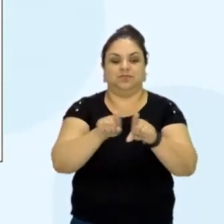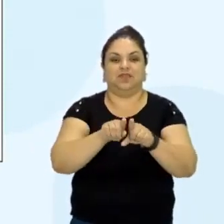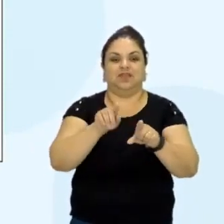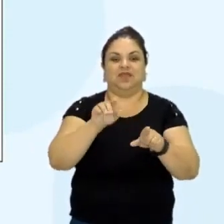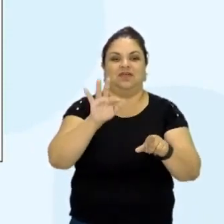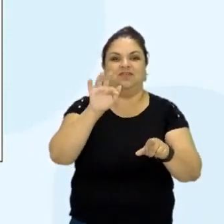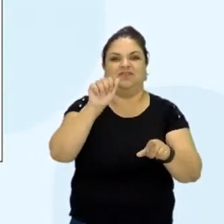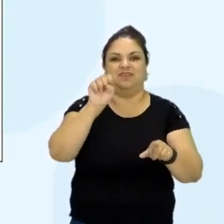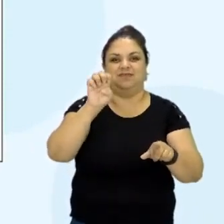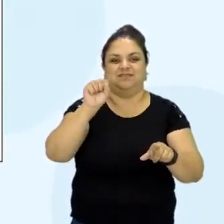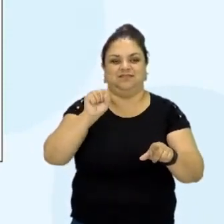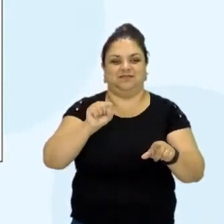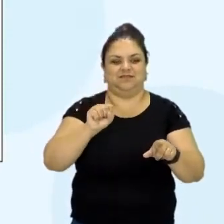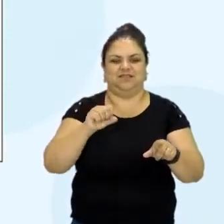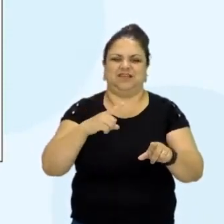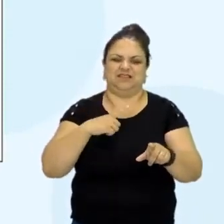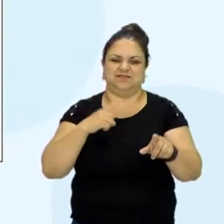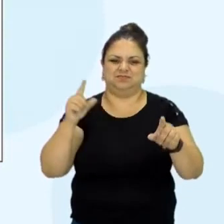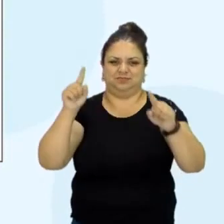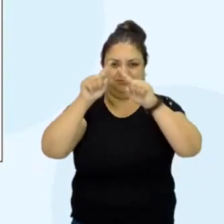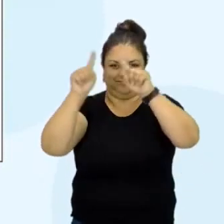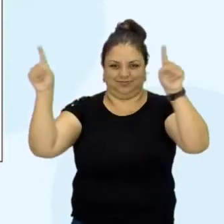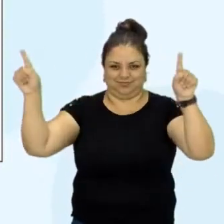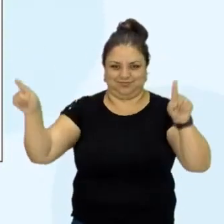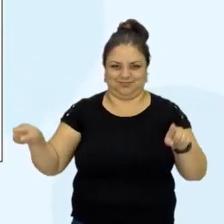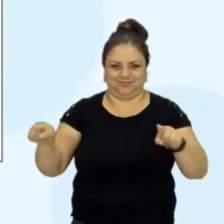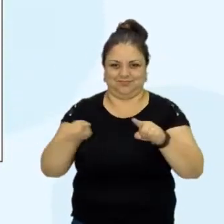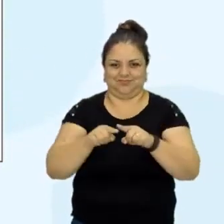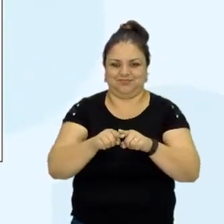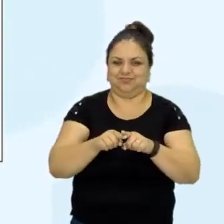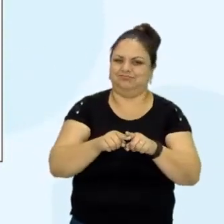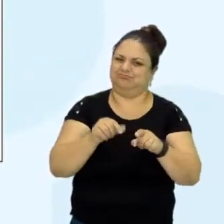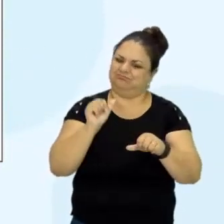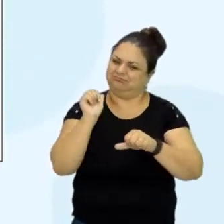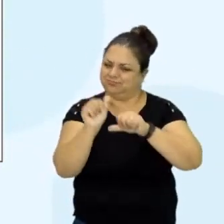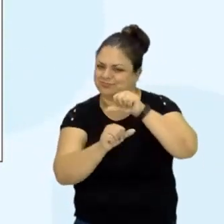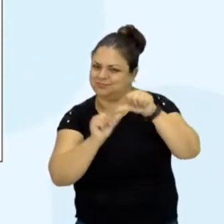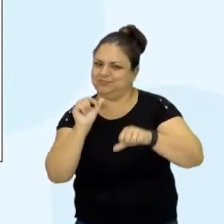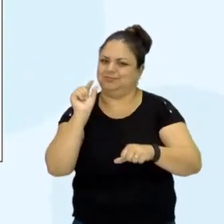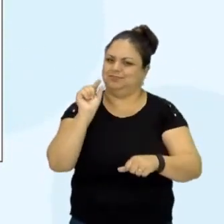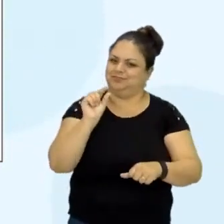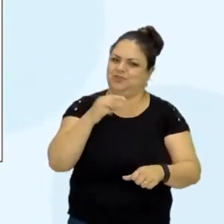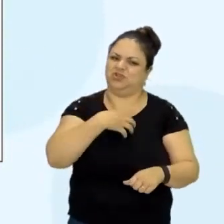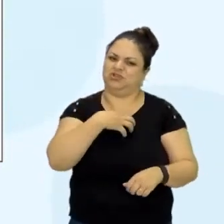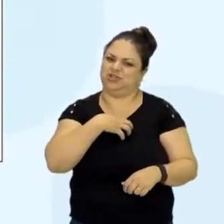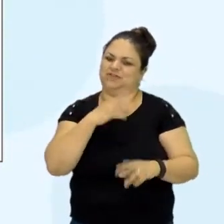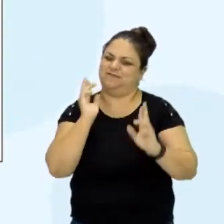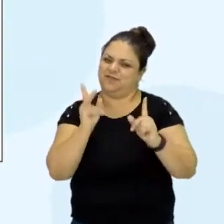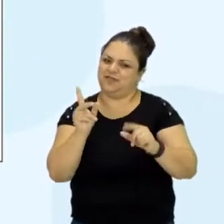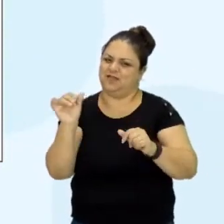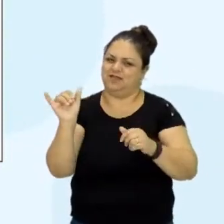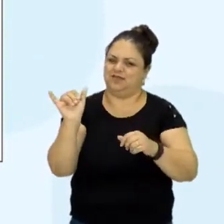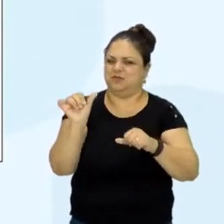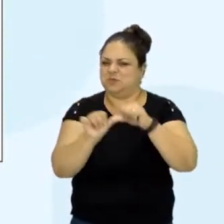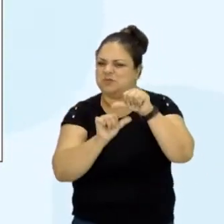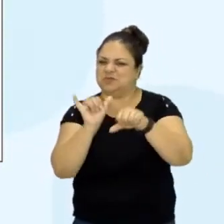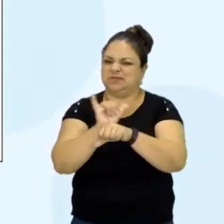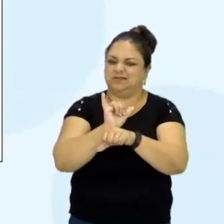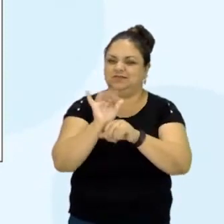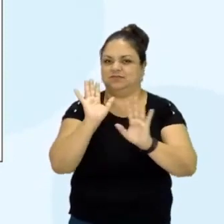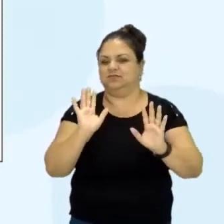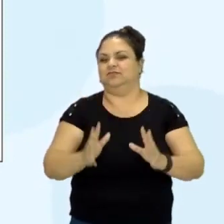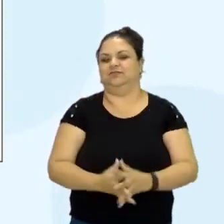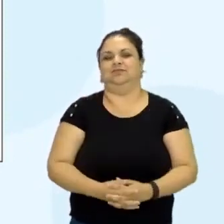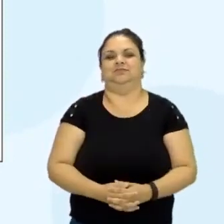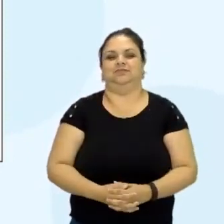que eu corrigiria. Colocando assim. Não é corrigiria. Faria de outro jeito. Quando a gente